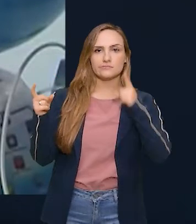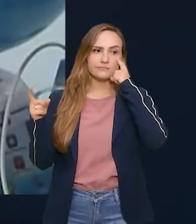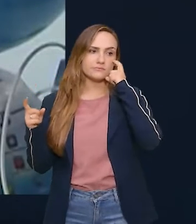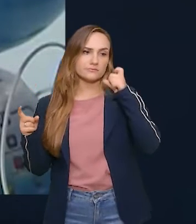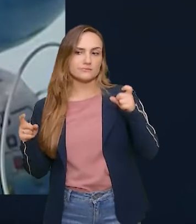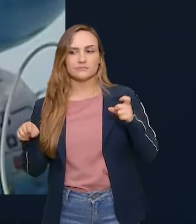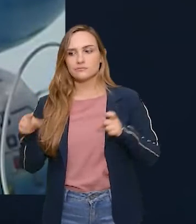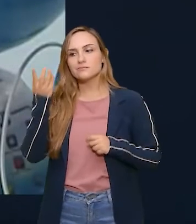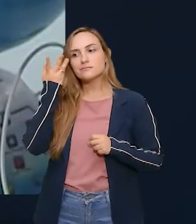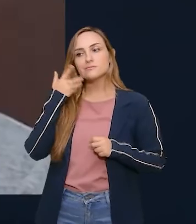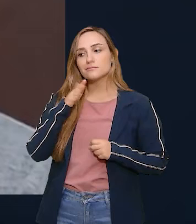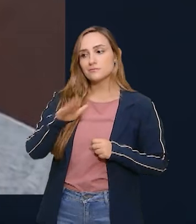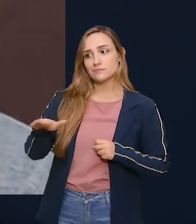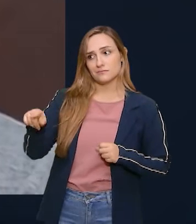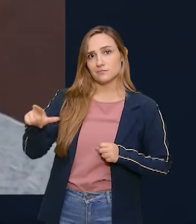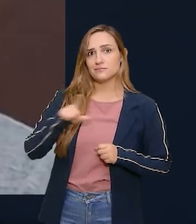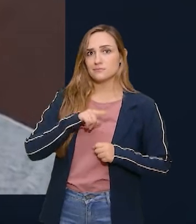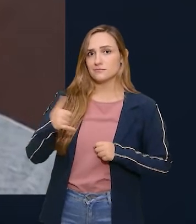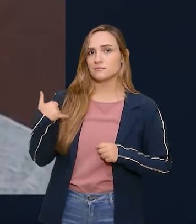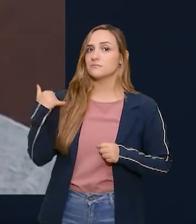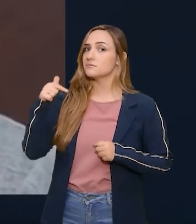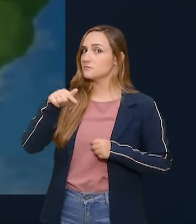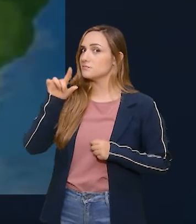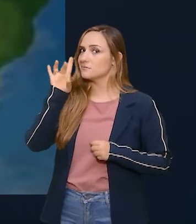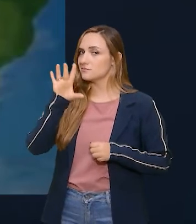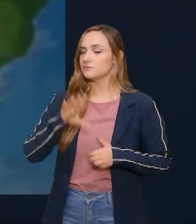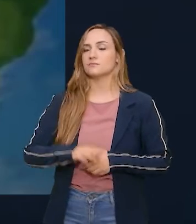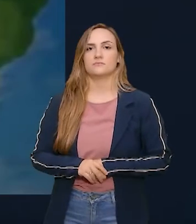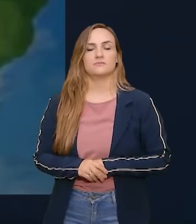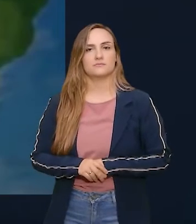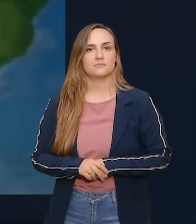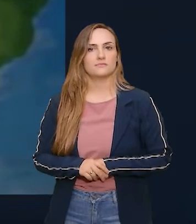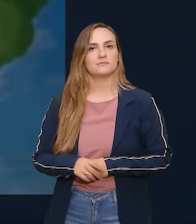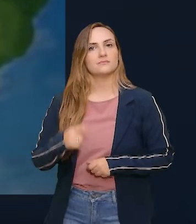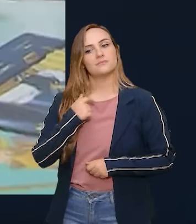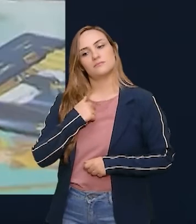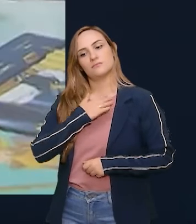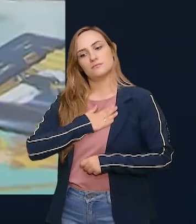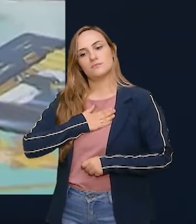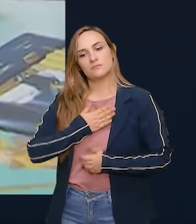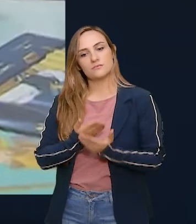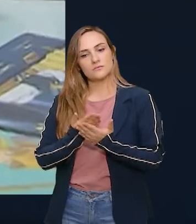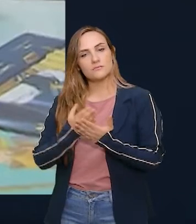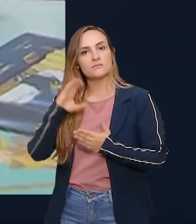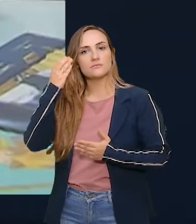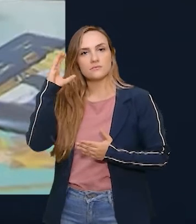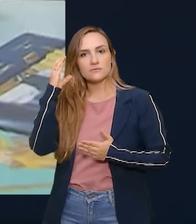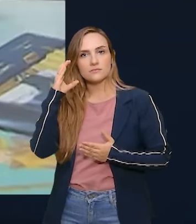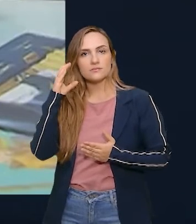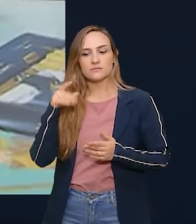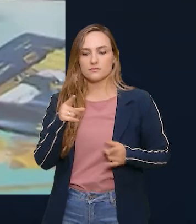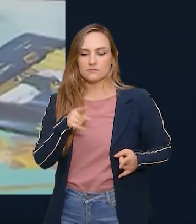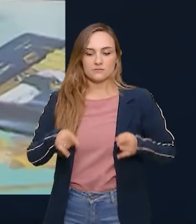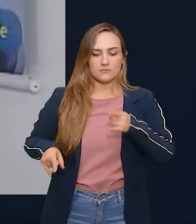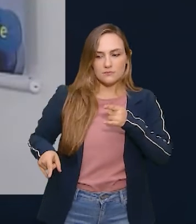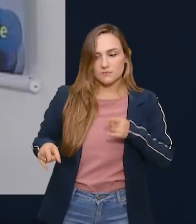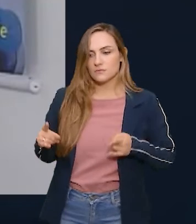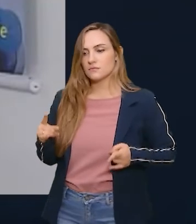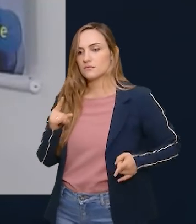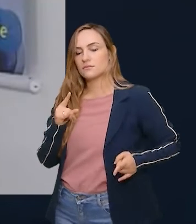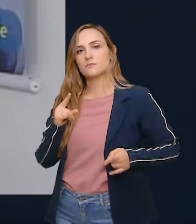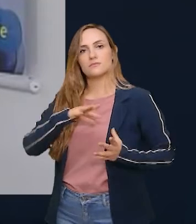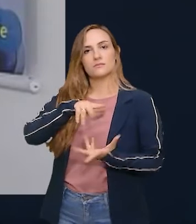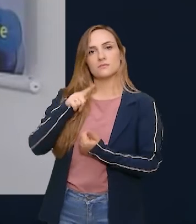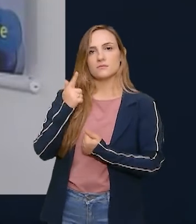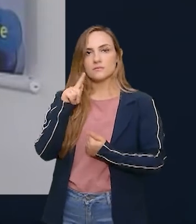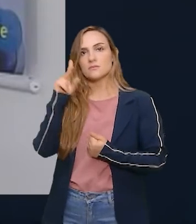Interesses um pouco diferentes para uma criança de apenas 7 anos. Eu gosto de estudar